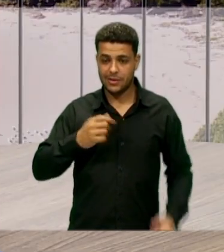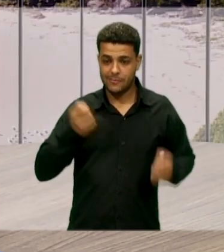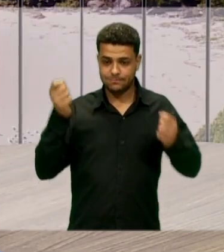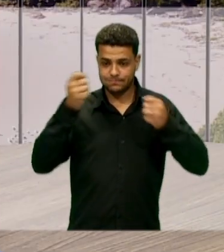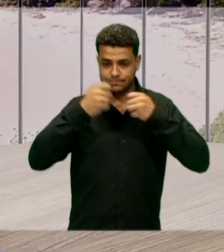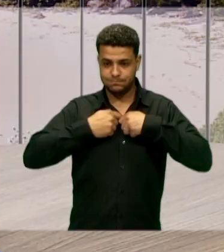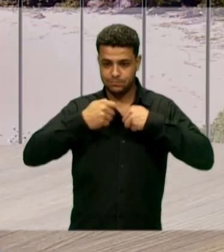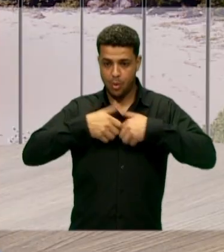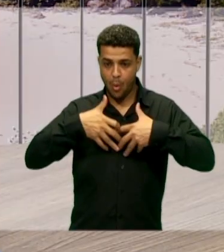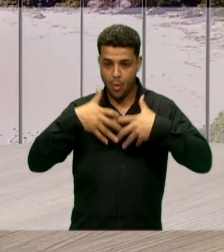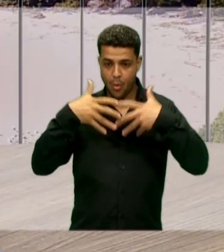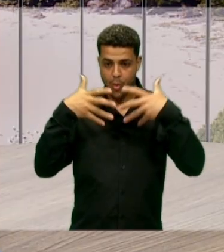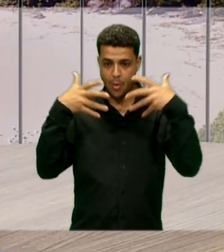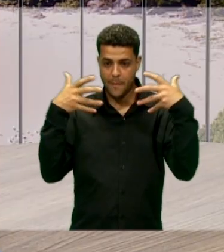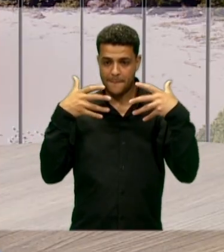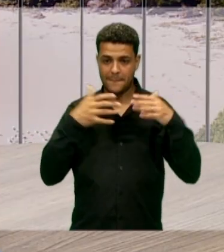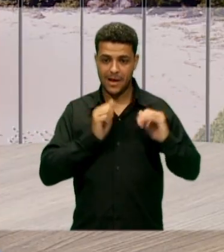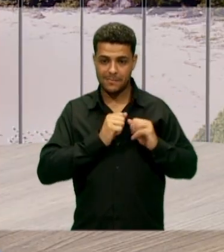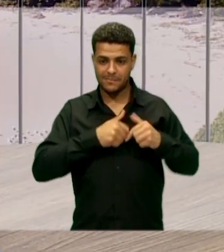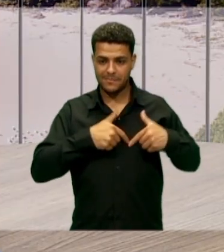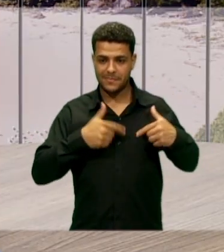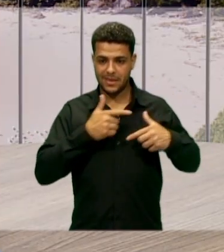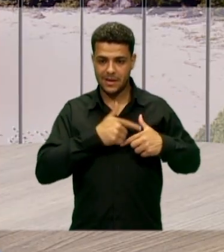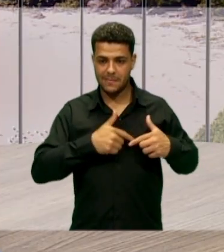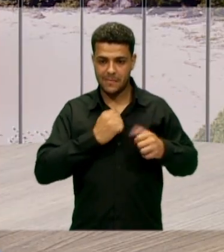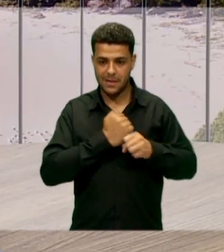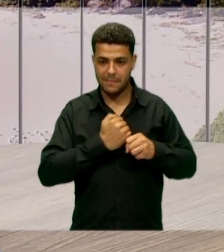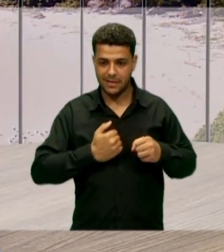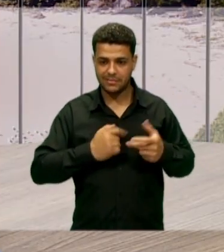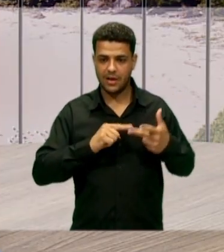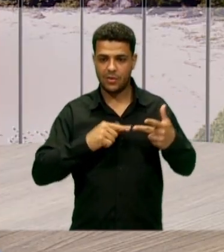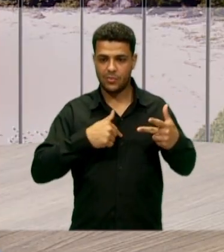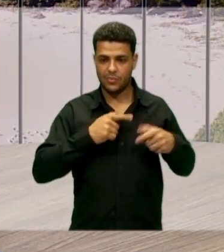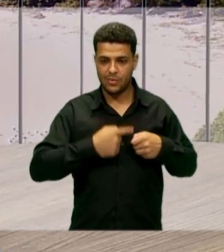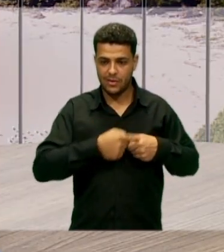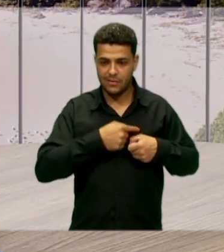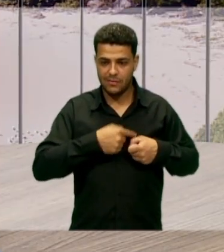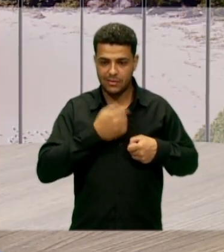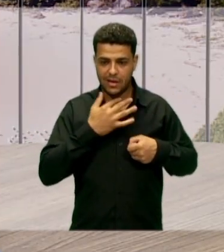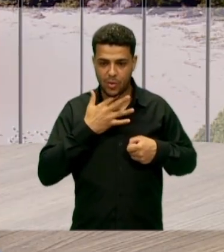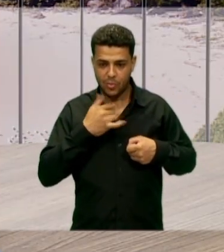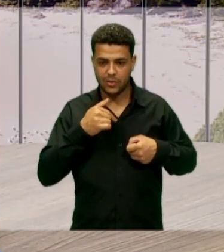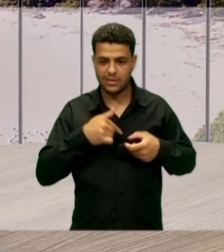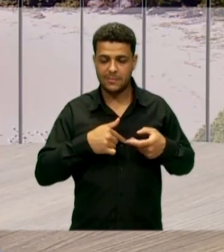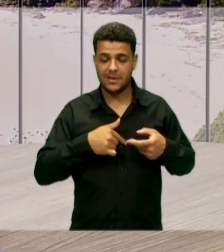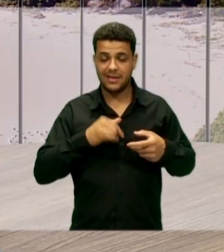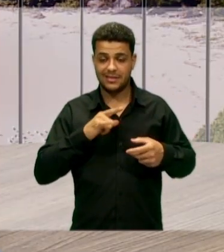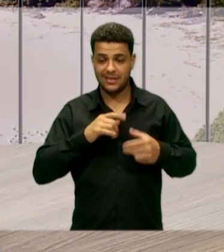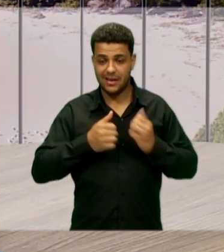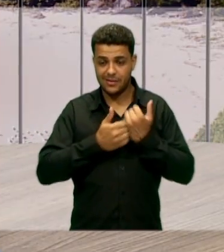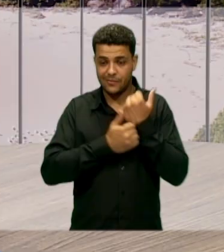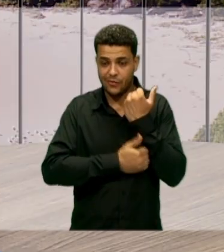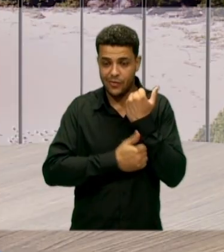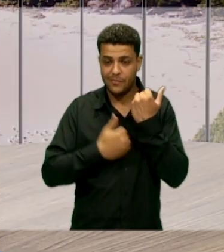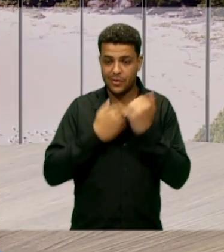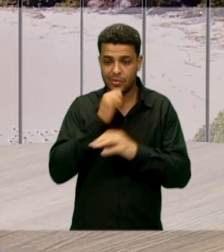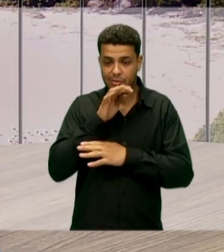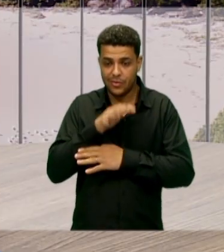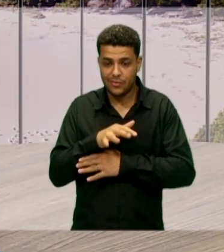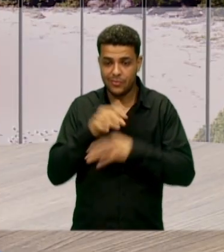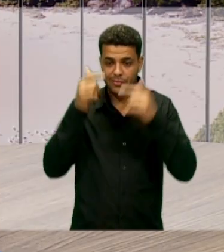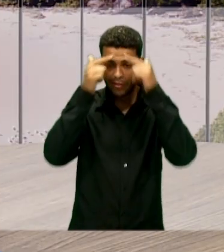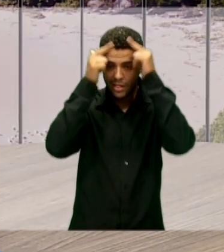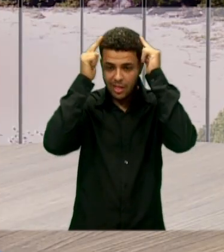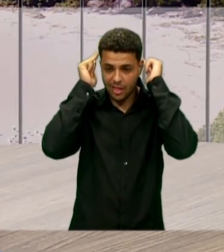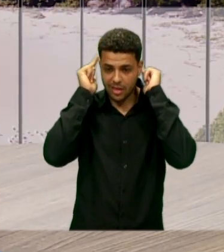bomba atômica para matar um câncer. Você vai matar o câncer, vai matar a célula sadia. Por isso que o paciente tem diarreia, vômito, perde